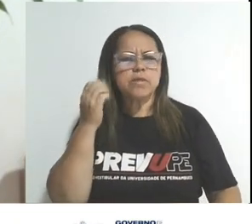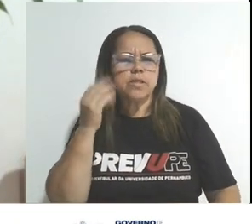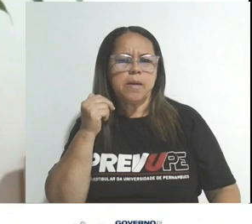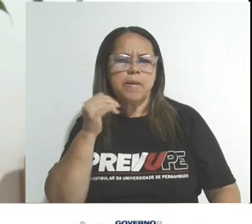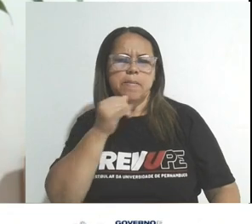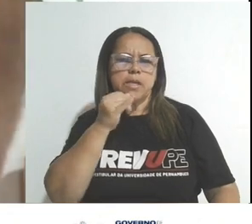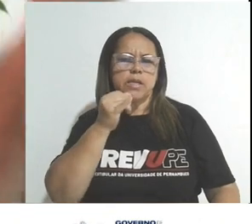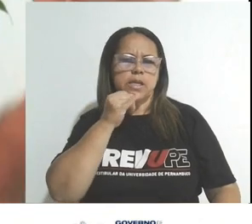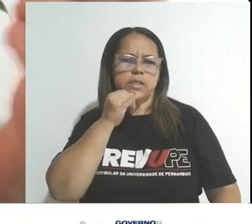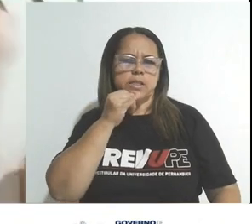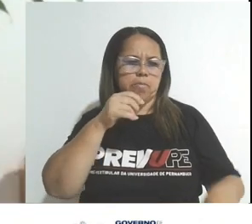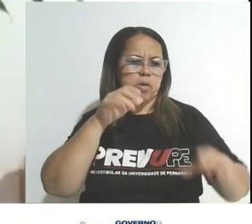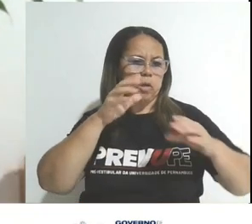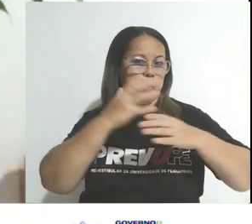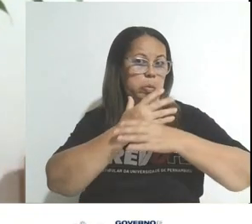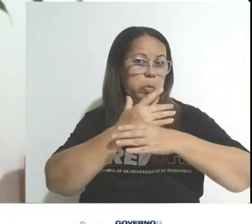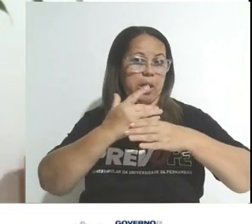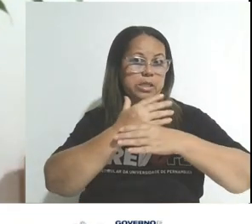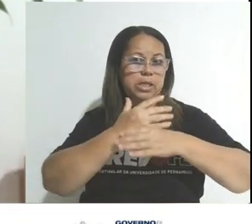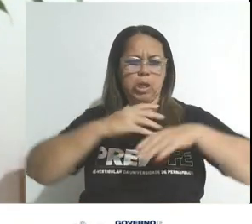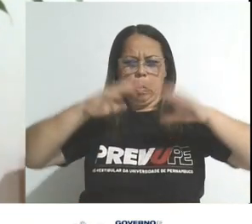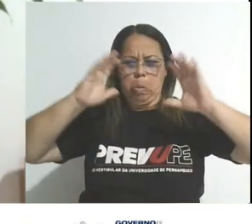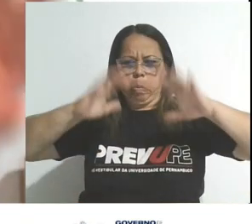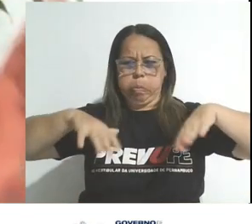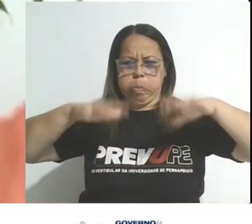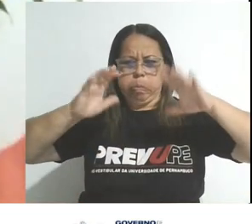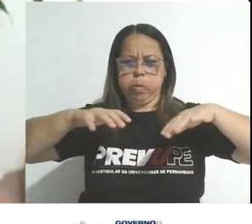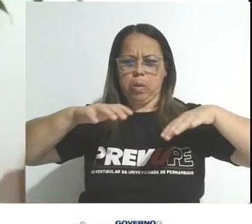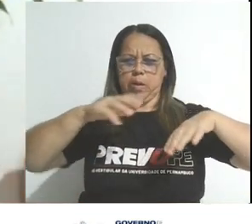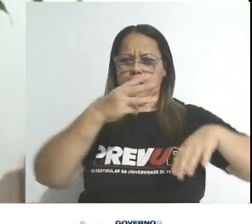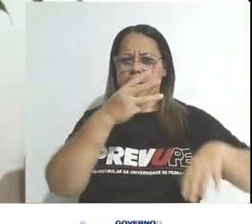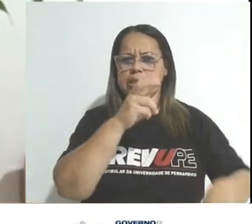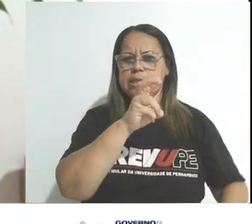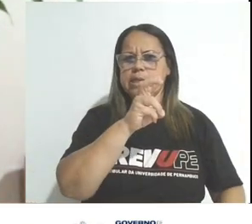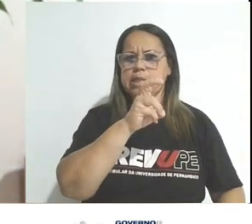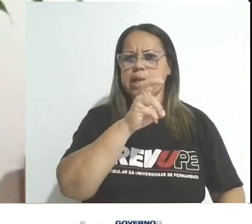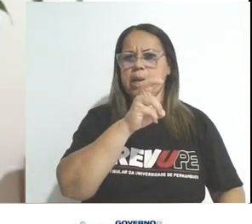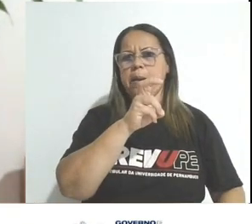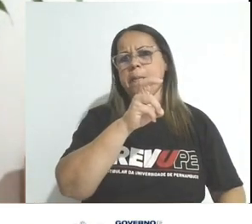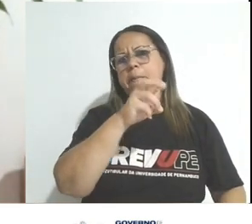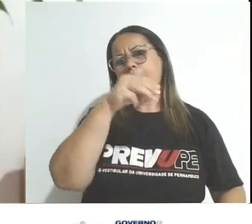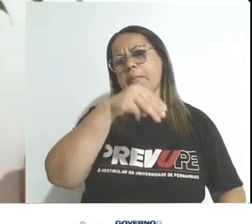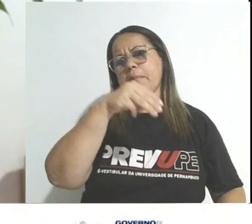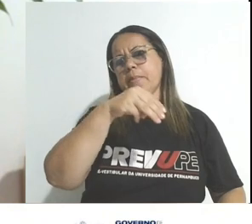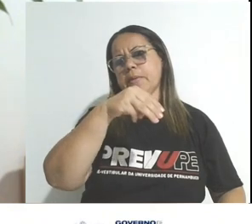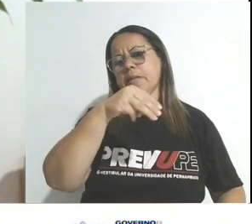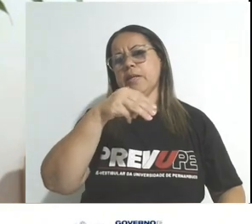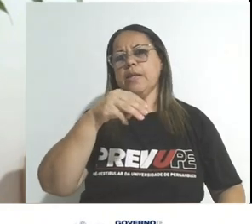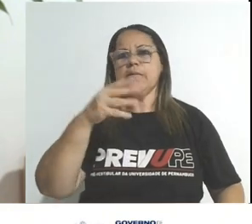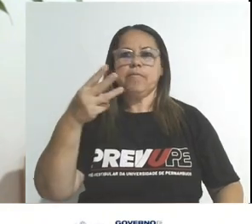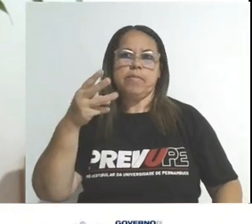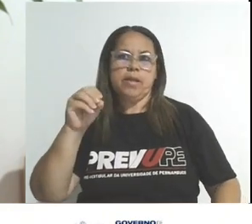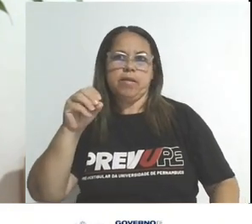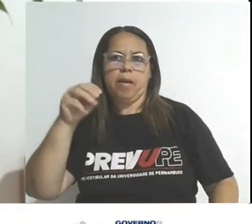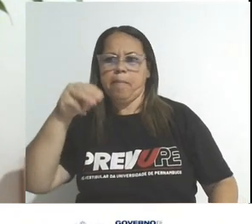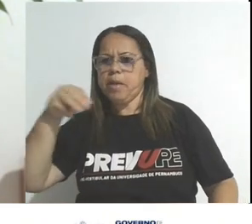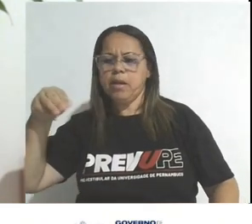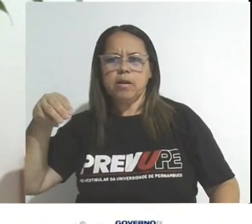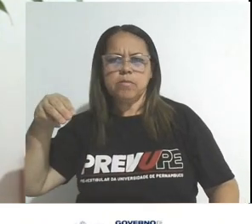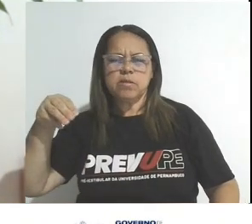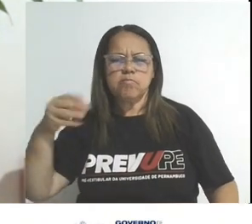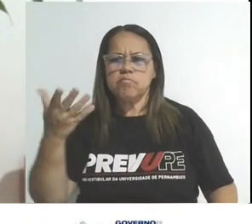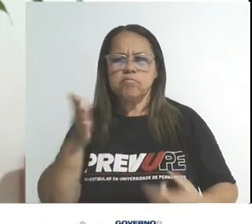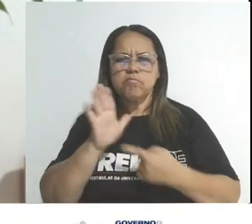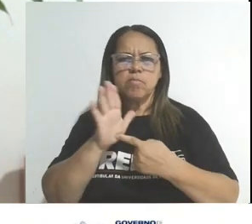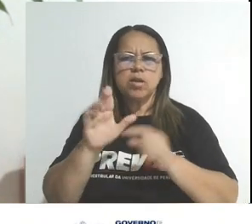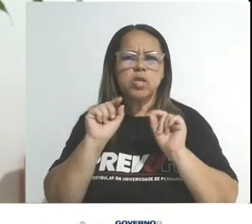cidade XYZ choveu equivalente a 30 milímetros, 35 milímetros, né? E o que é que isso